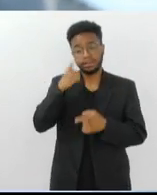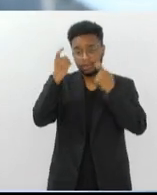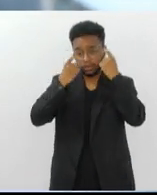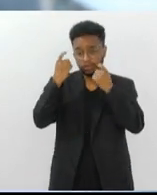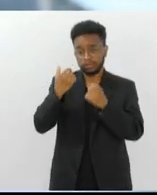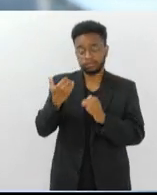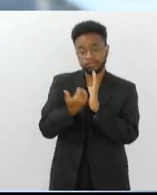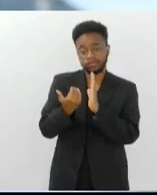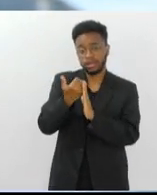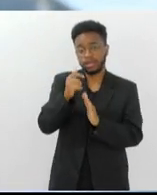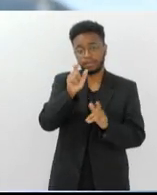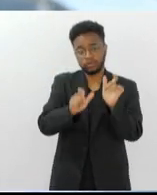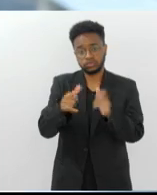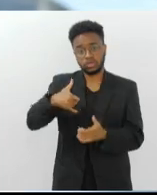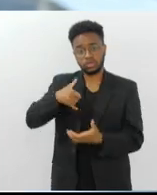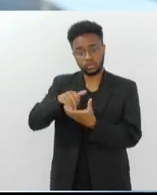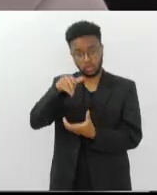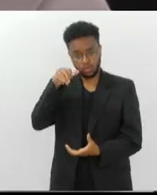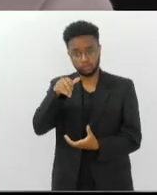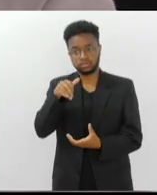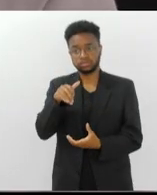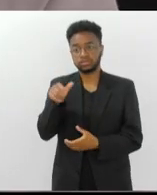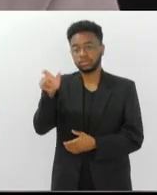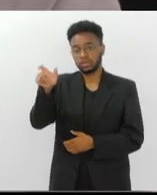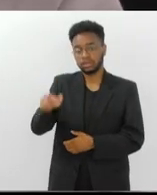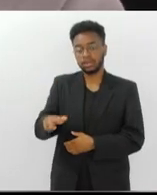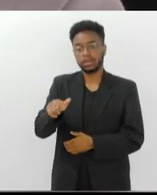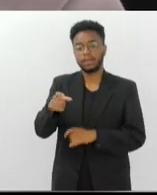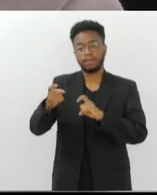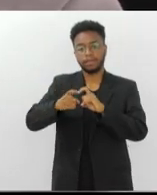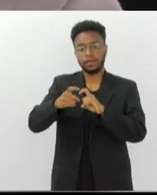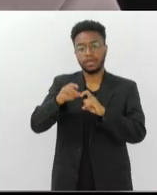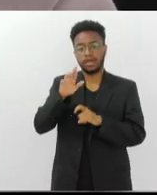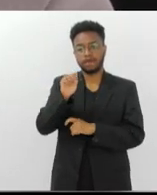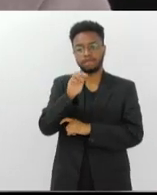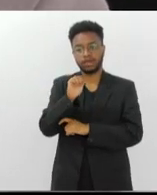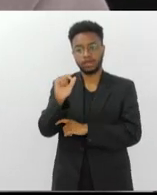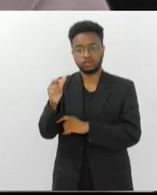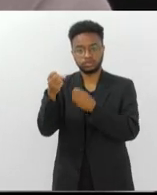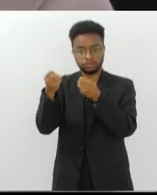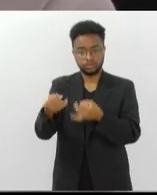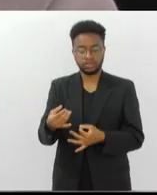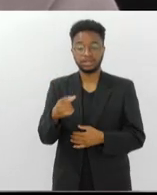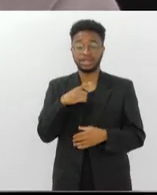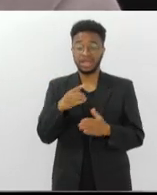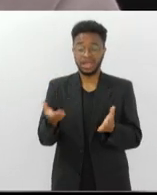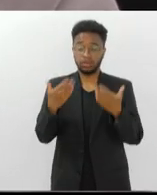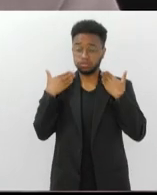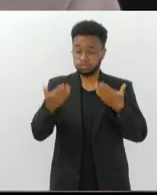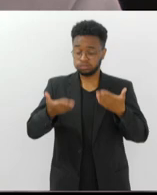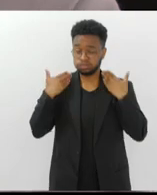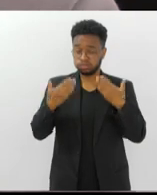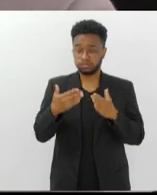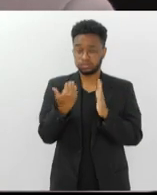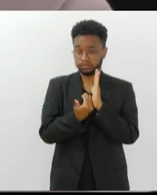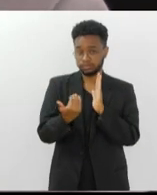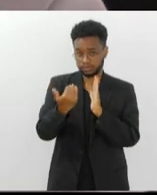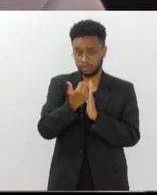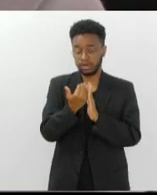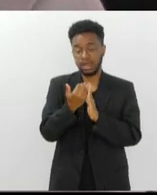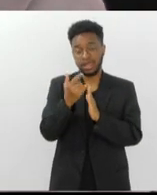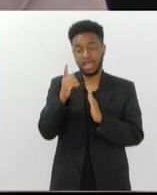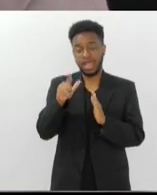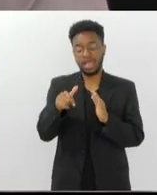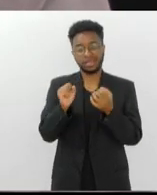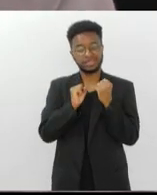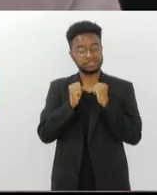ser redobradas, como explica o geriatra Rafael Figueiredo Pereira. O calor excessivo, ele acaba sendo um estresse para o organismo